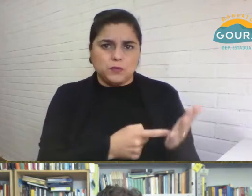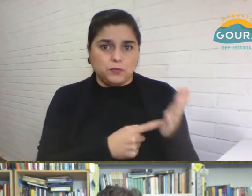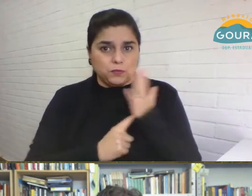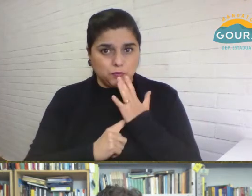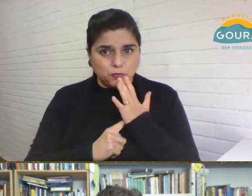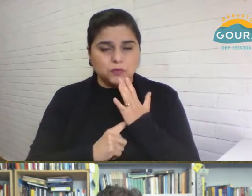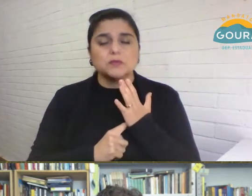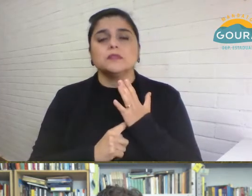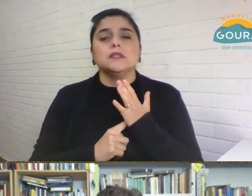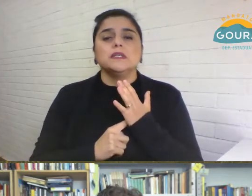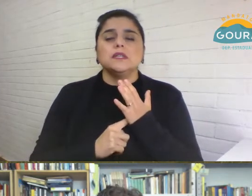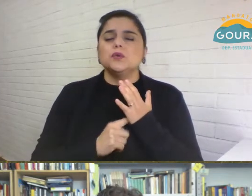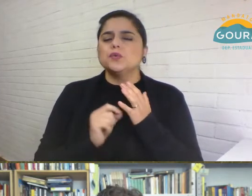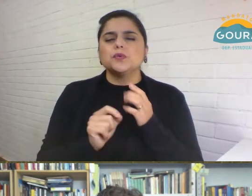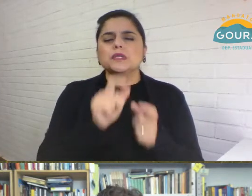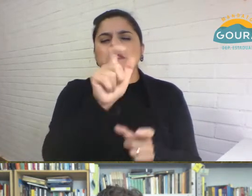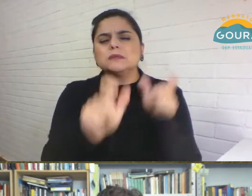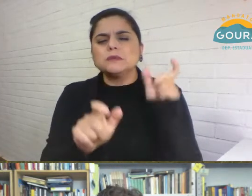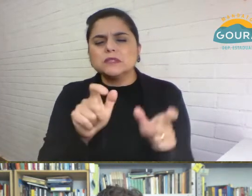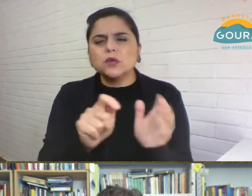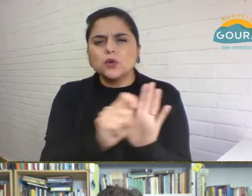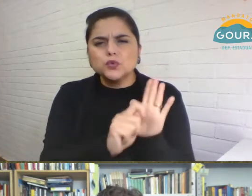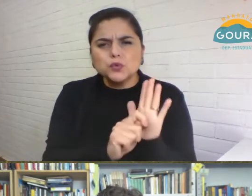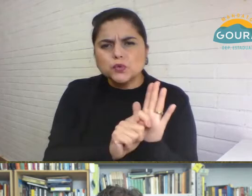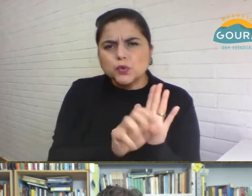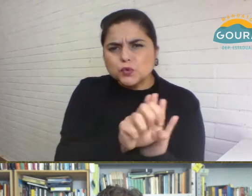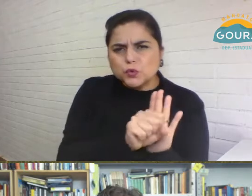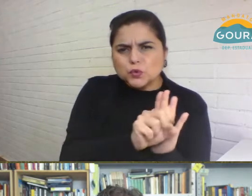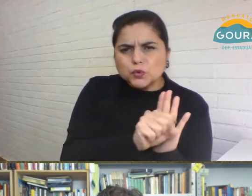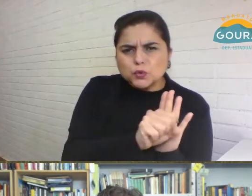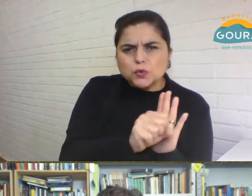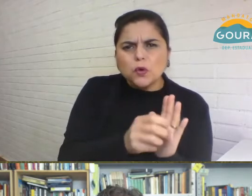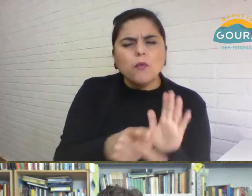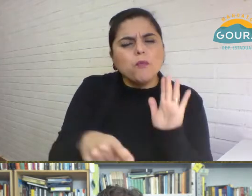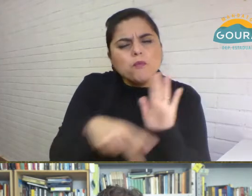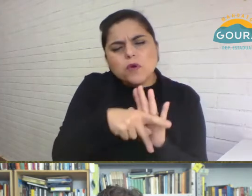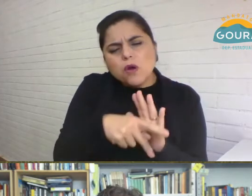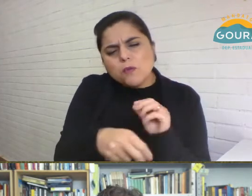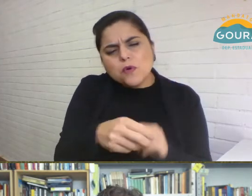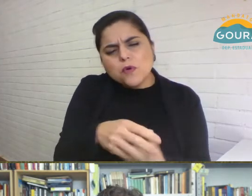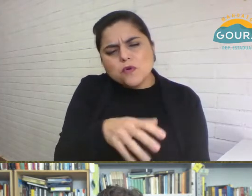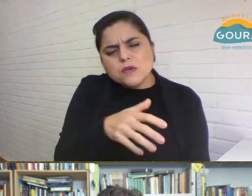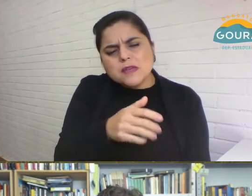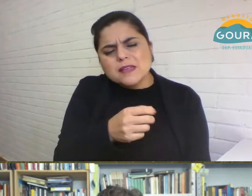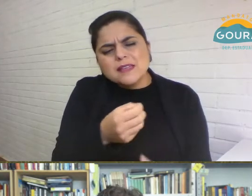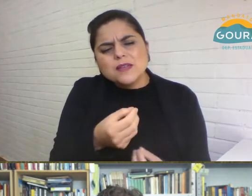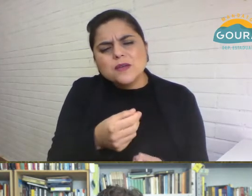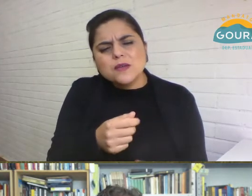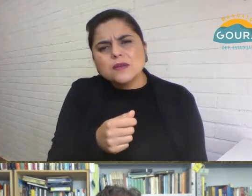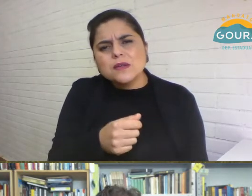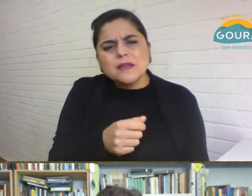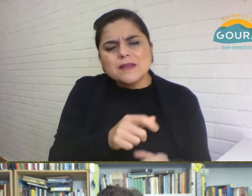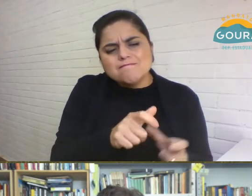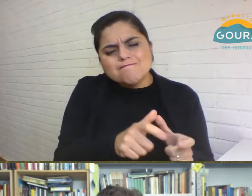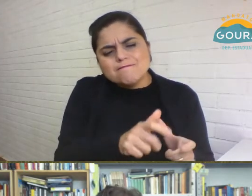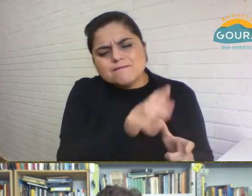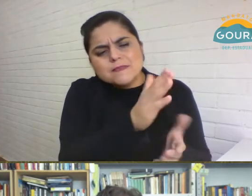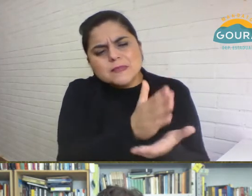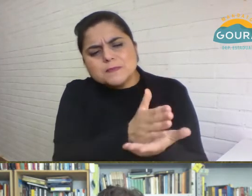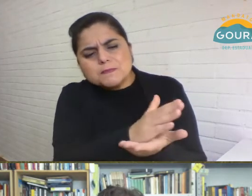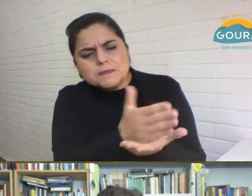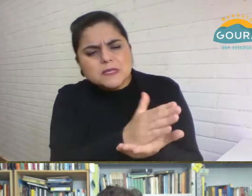os consumos problemáticos de drogas costumam acontecer sobretudo na margem, ou seja,